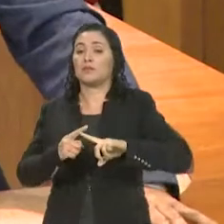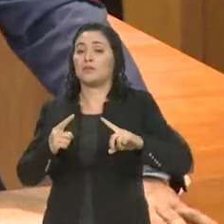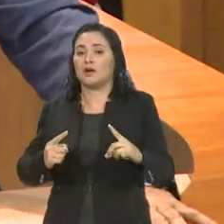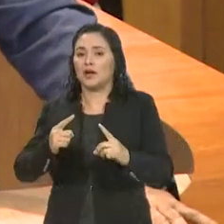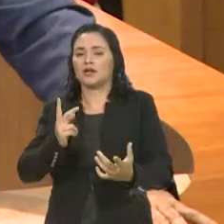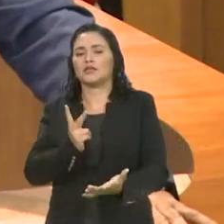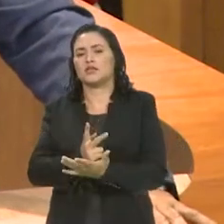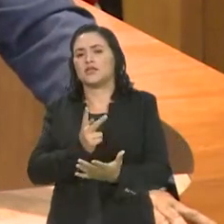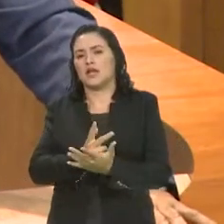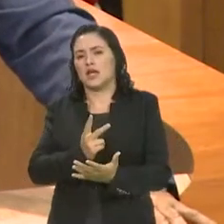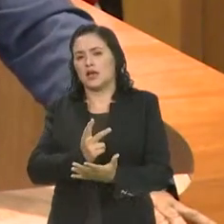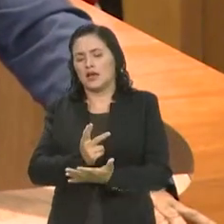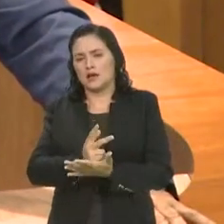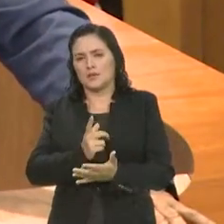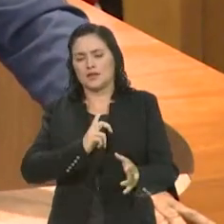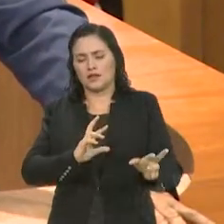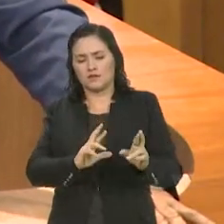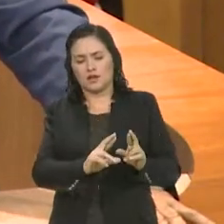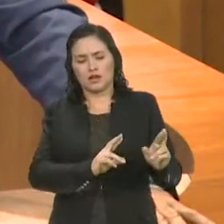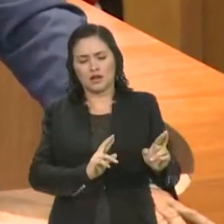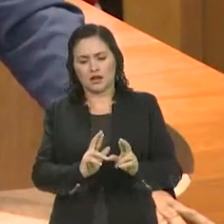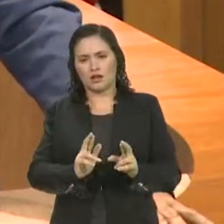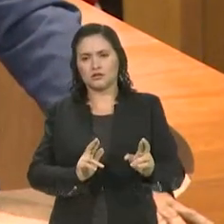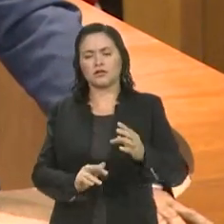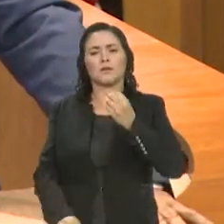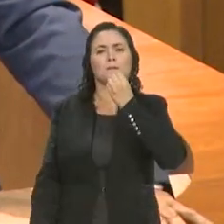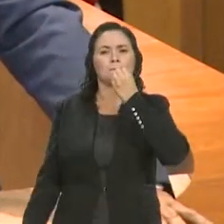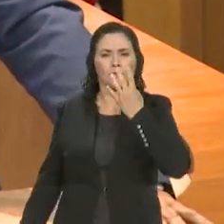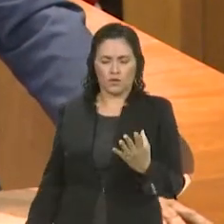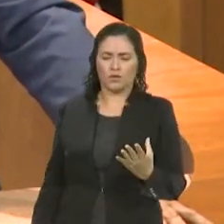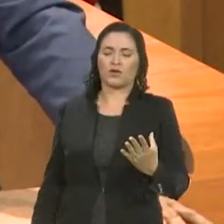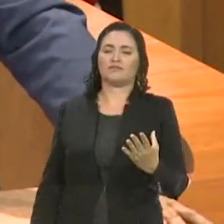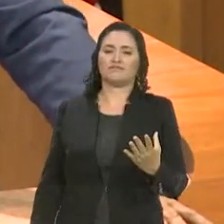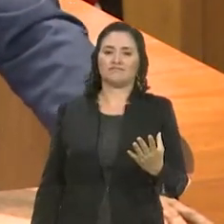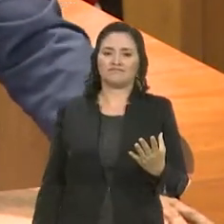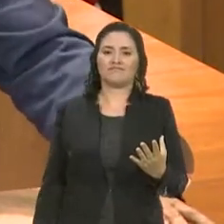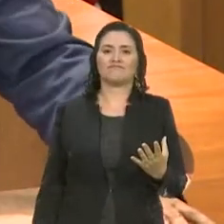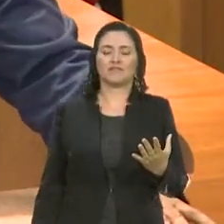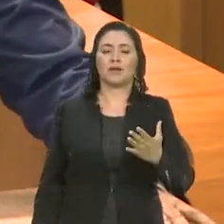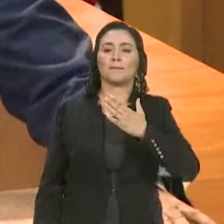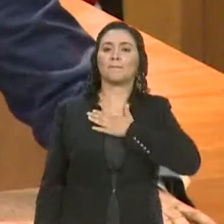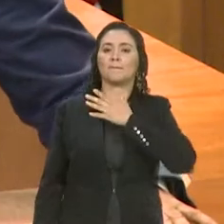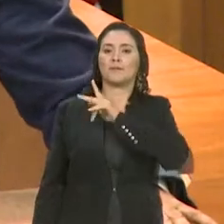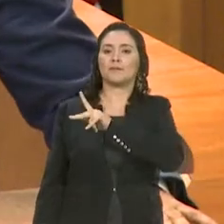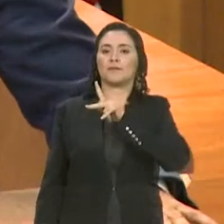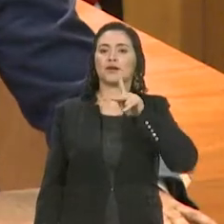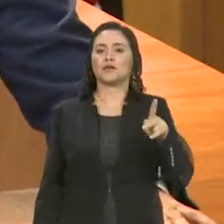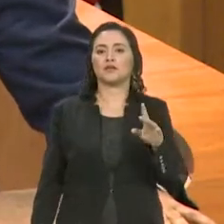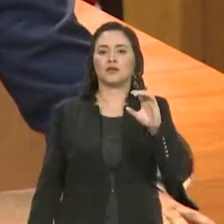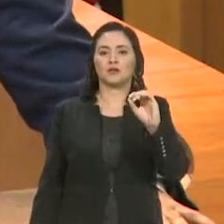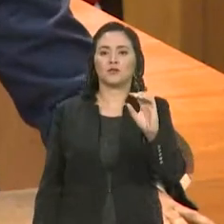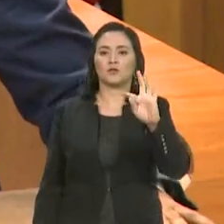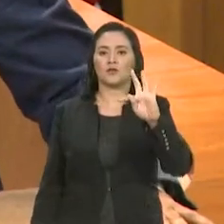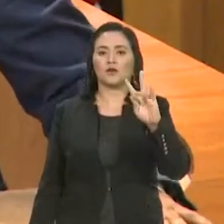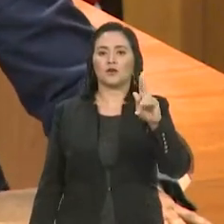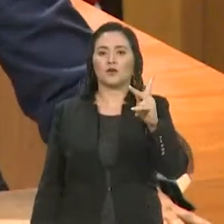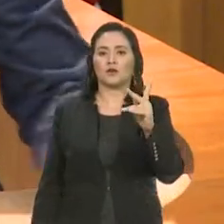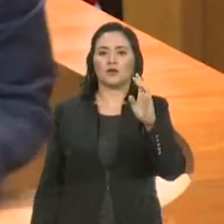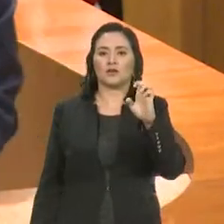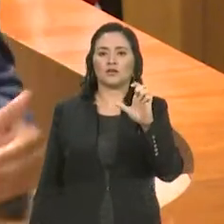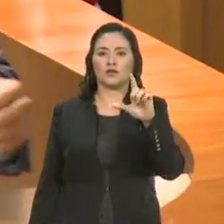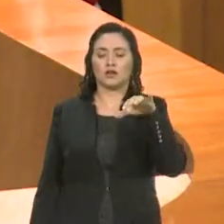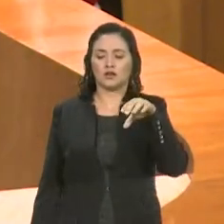tenho na Assembleia Legislativa, que é o meu presidente Otelino. E eu não escondo isso de ninguém. Meu presidente Otelino. Presidente, muito